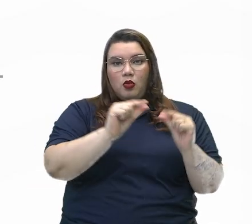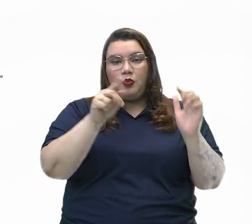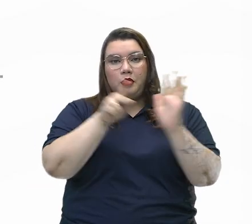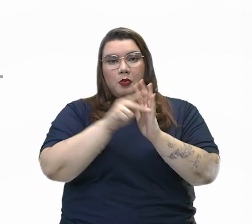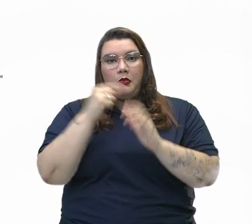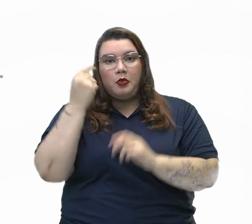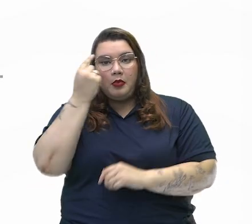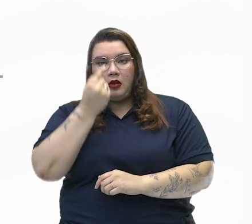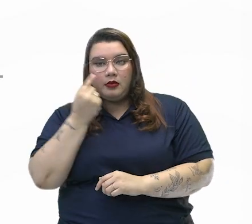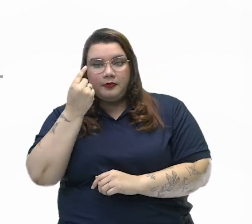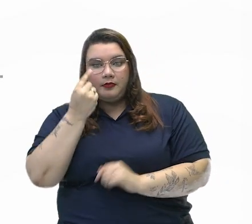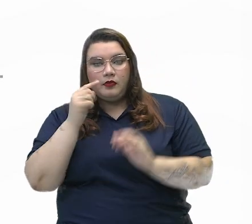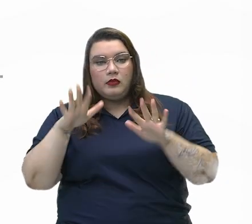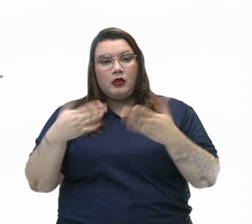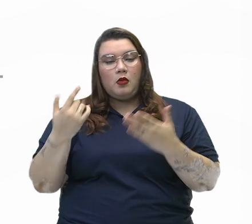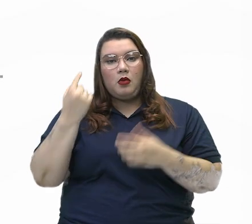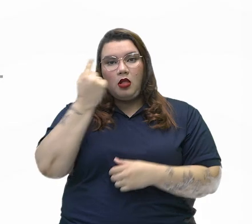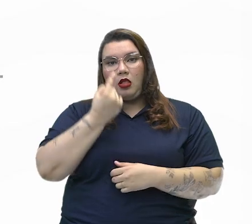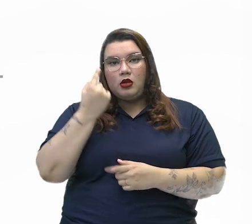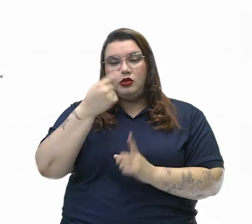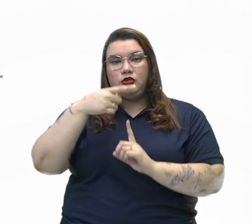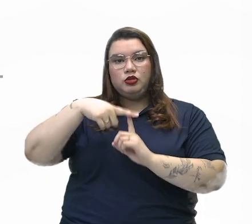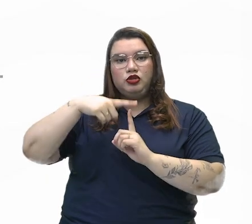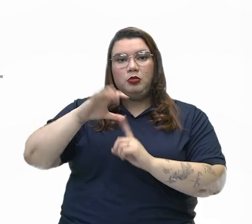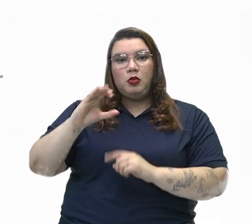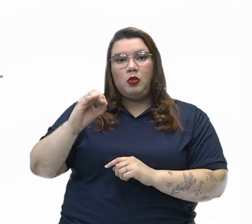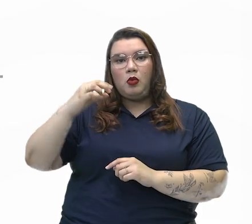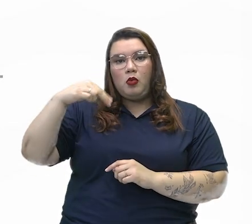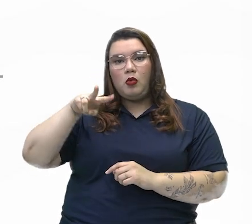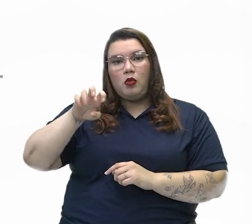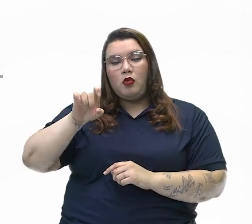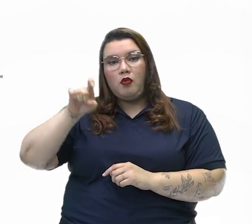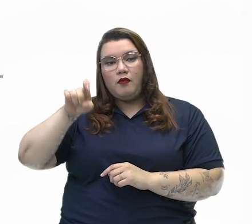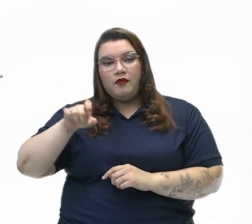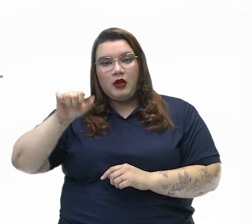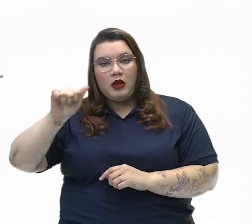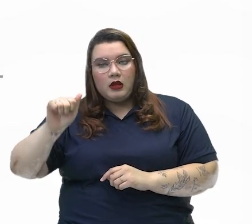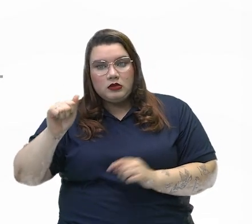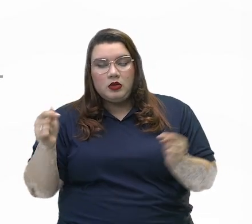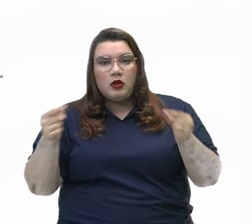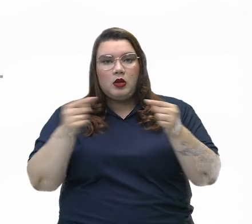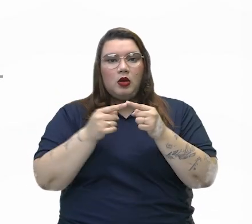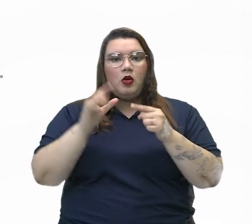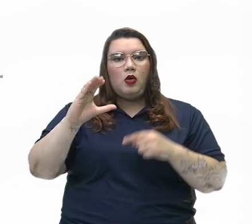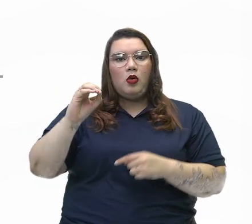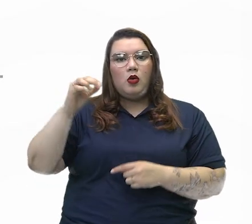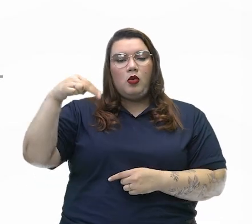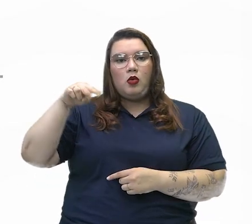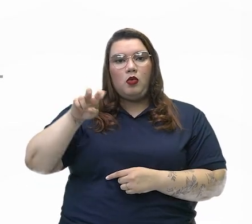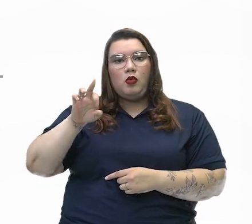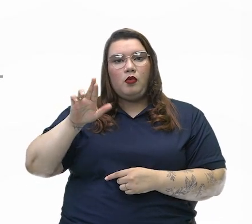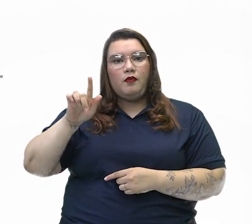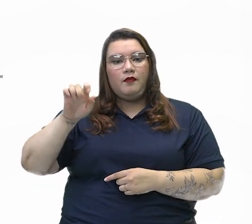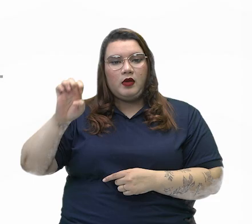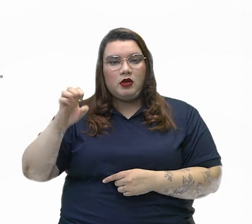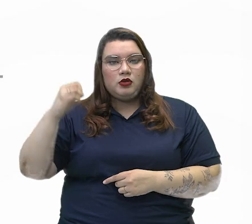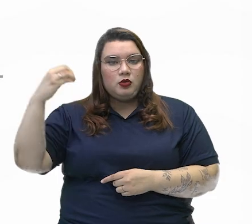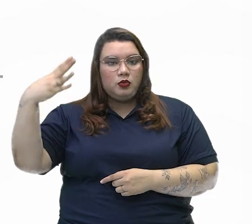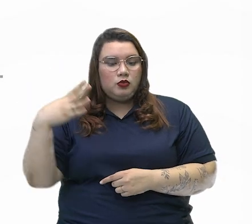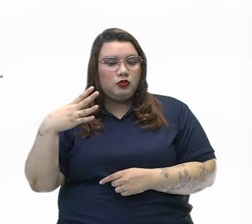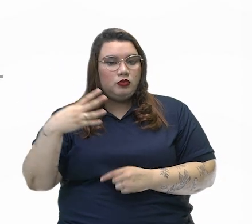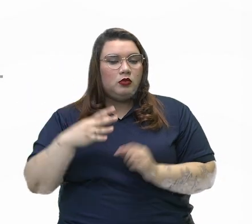própria lente, as lentes convexas convergem à luz, enquanto as